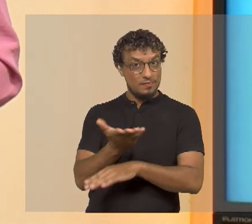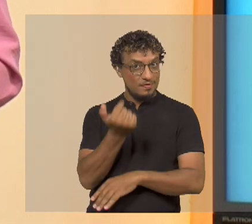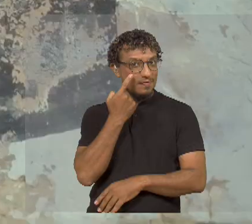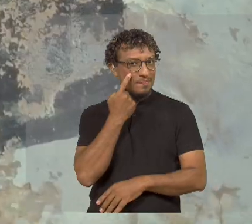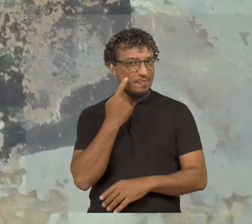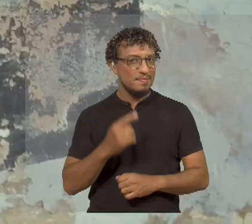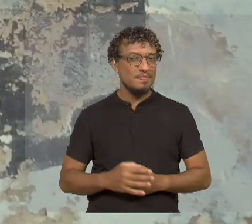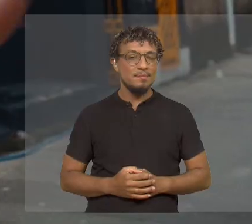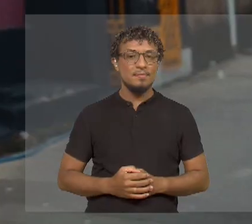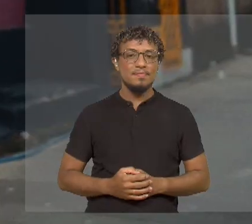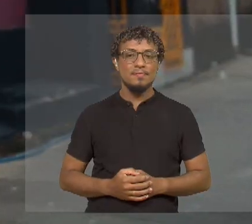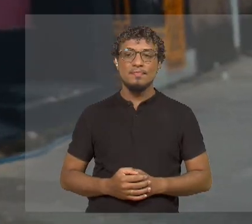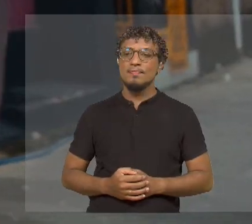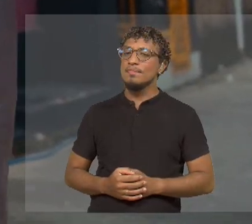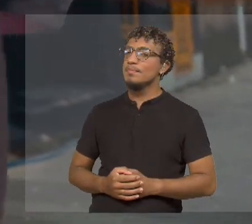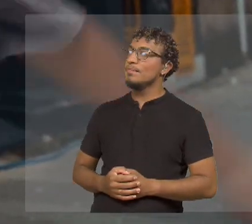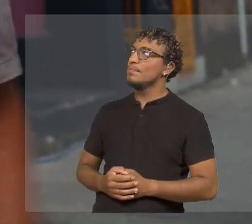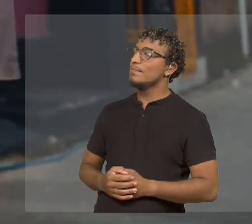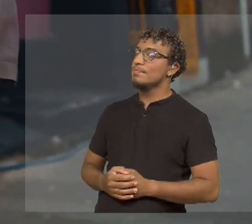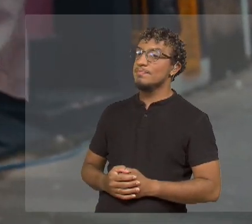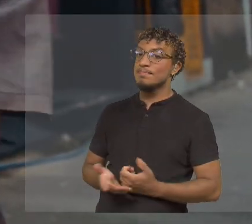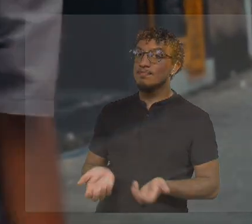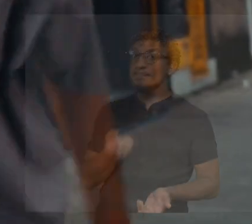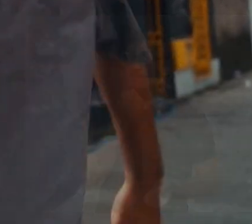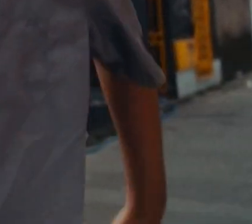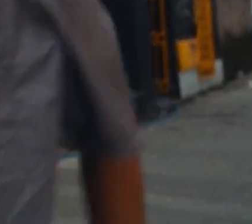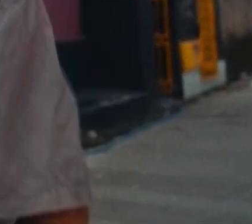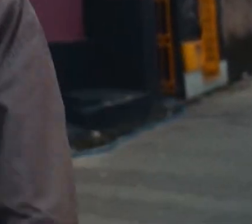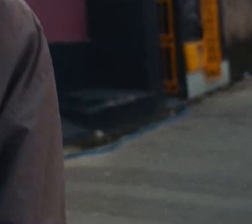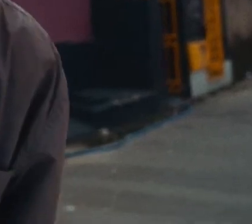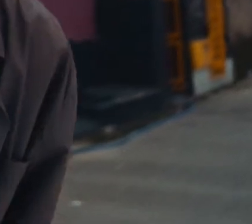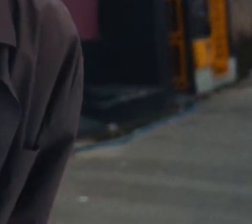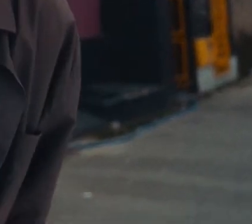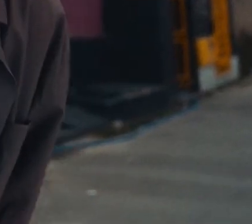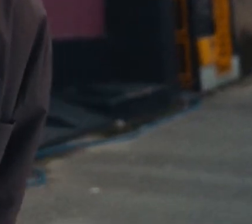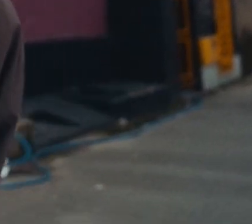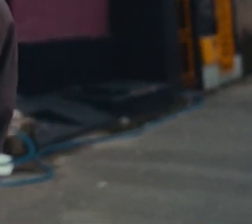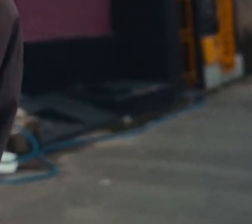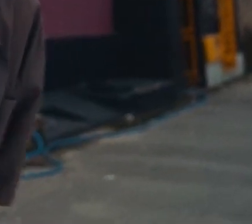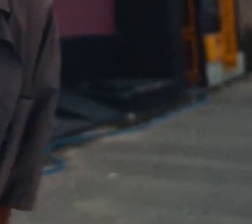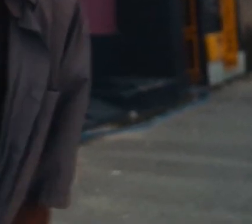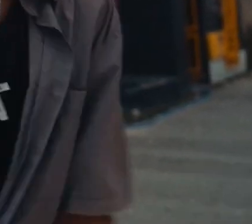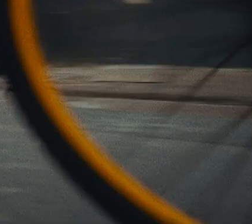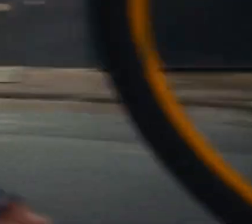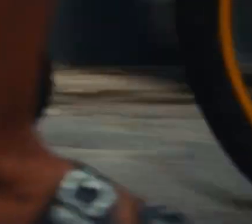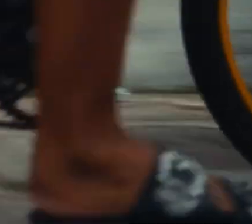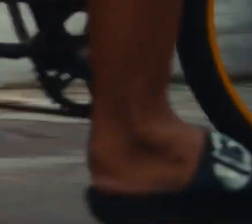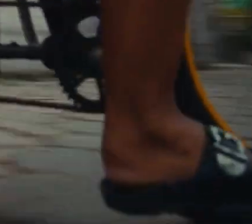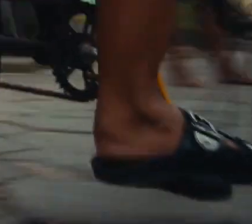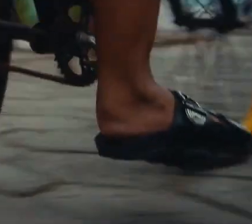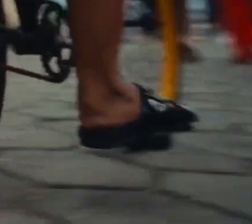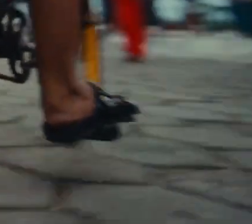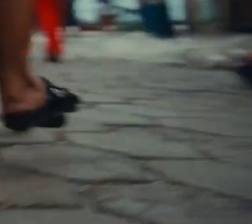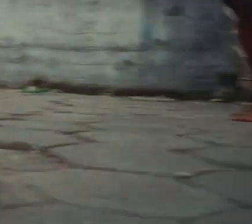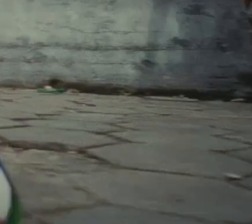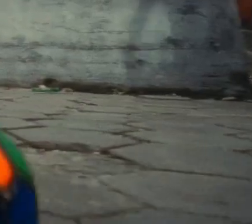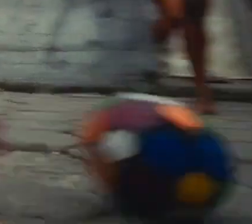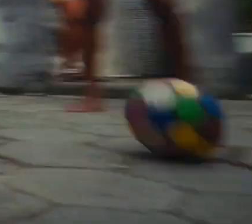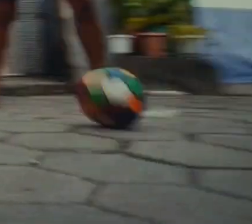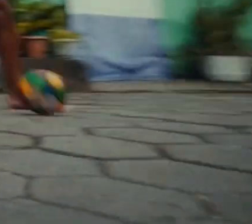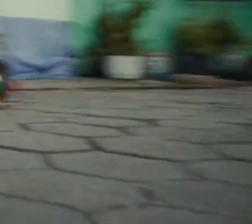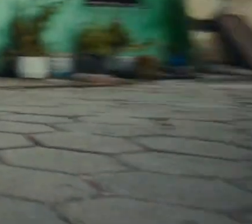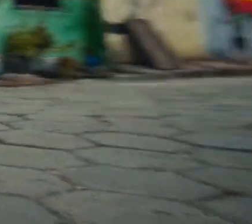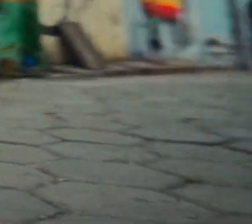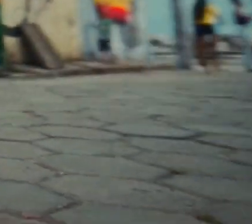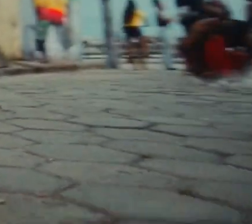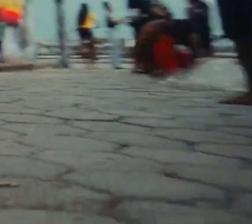trabalho. Bem-vinda, essa é minha vida na comunidade. Você sabe que é bem-vinda em todos os becos. Lembrei daquele dia eu